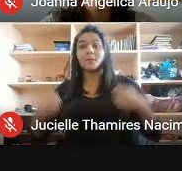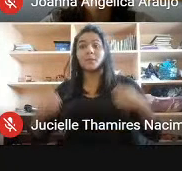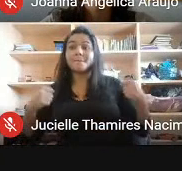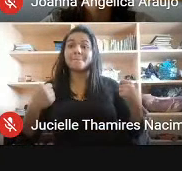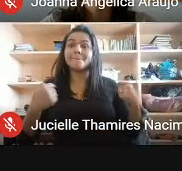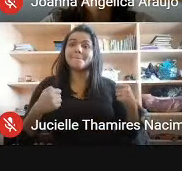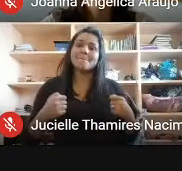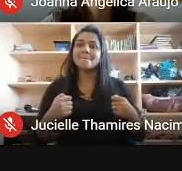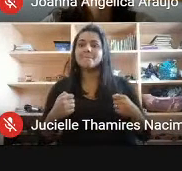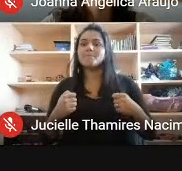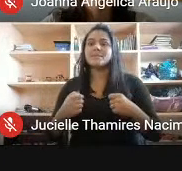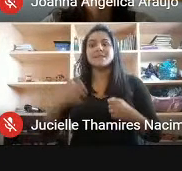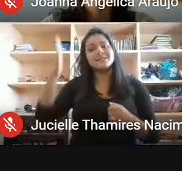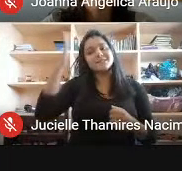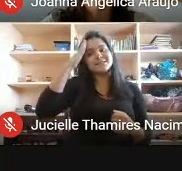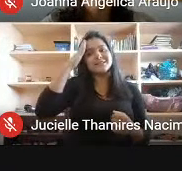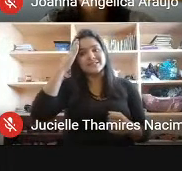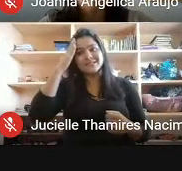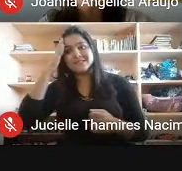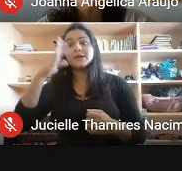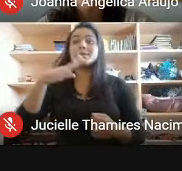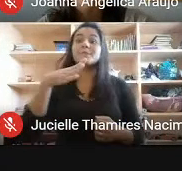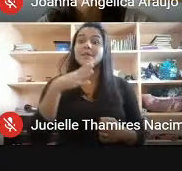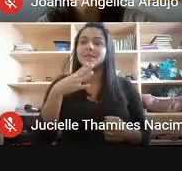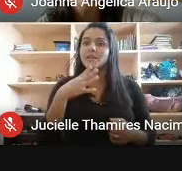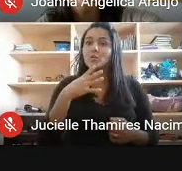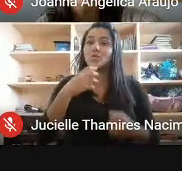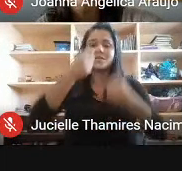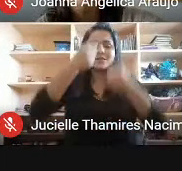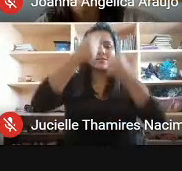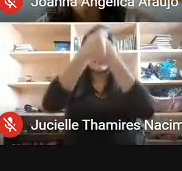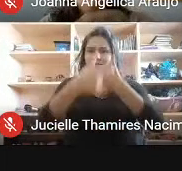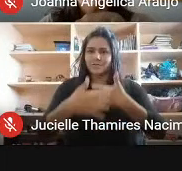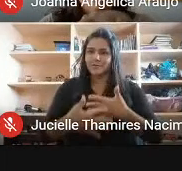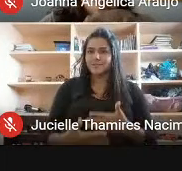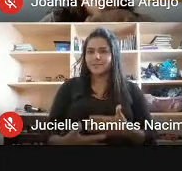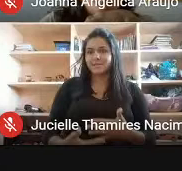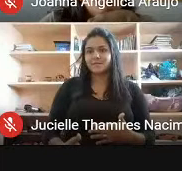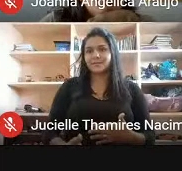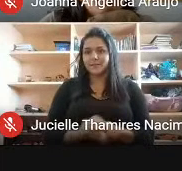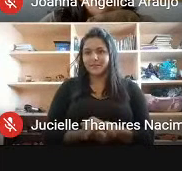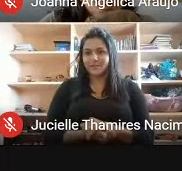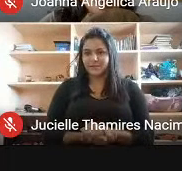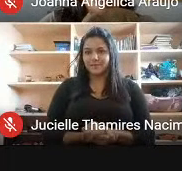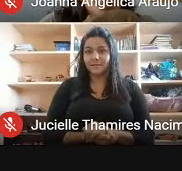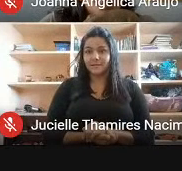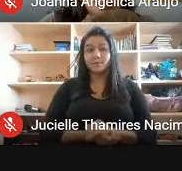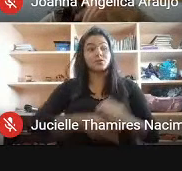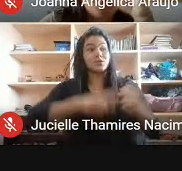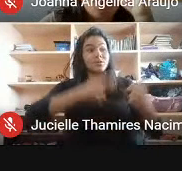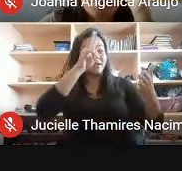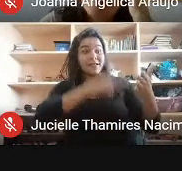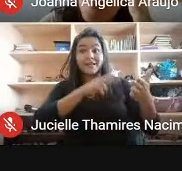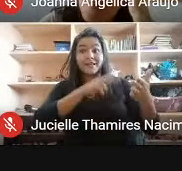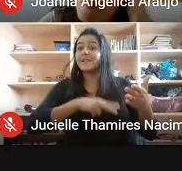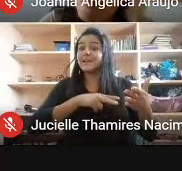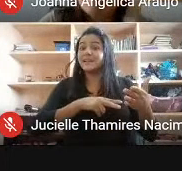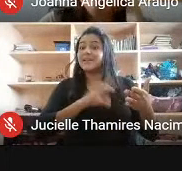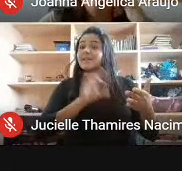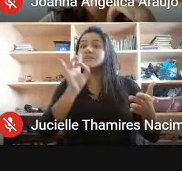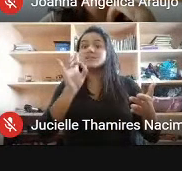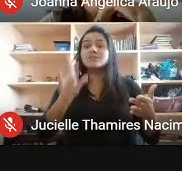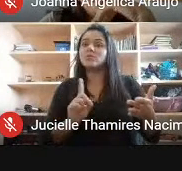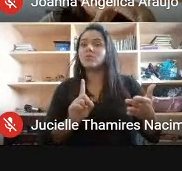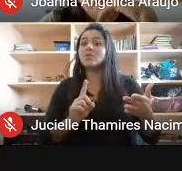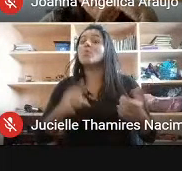inicial falou, a gente tem que ler a sífilis de outra maneira, né? Não é só a leitura específica da relação agente etiológico-doença,